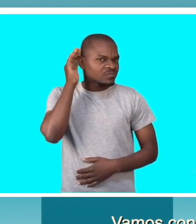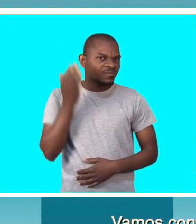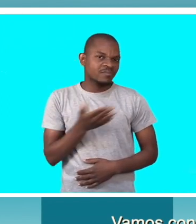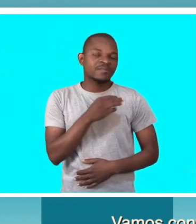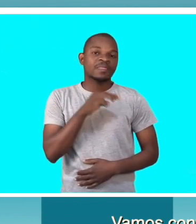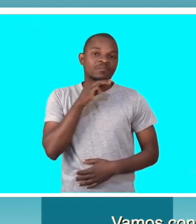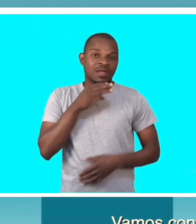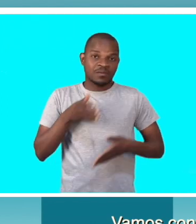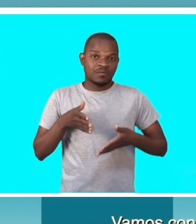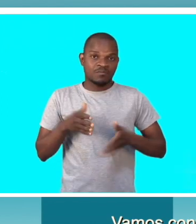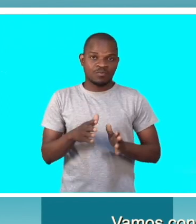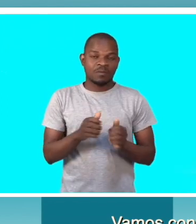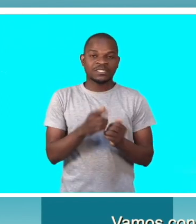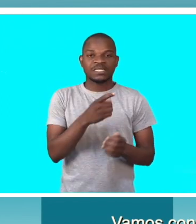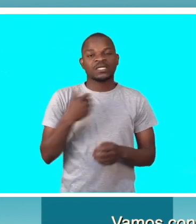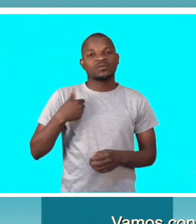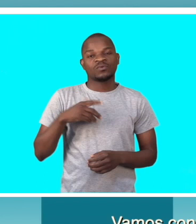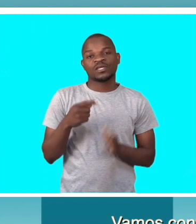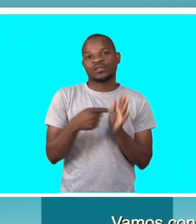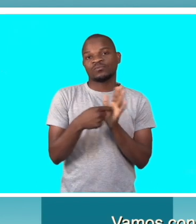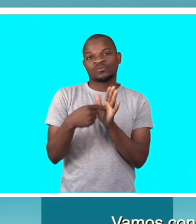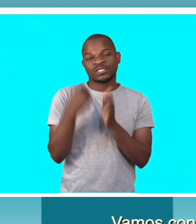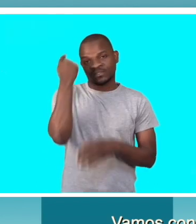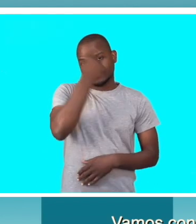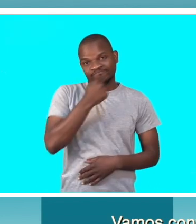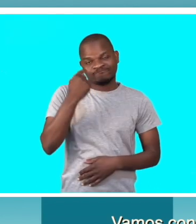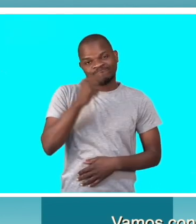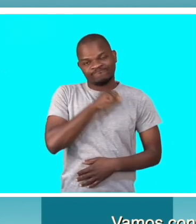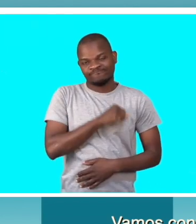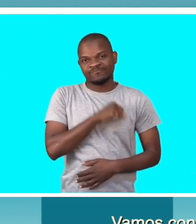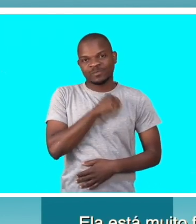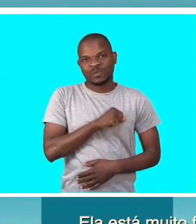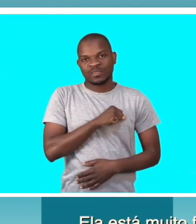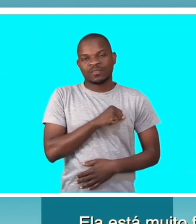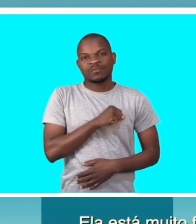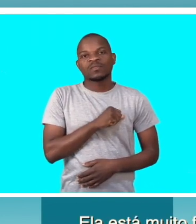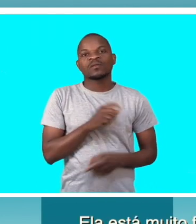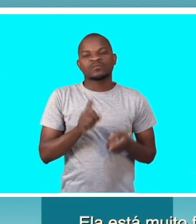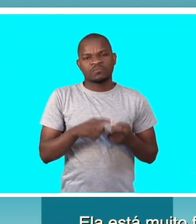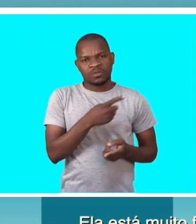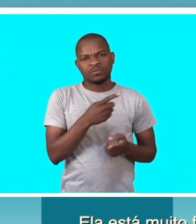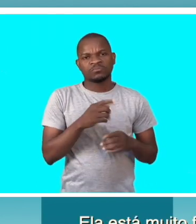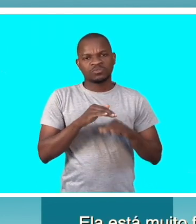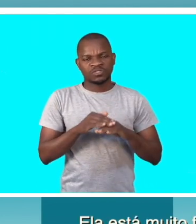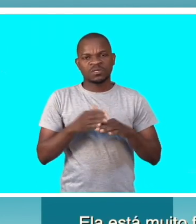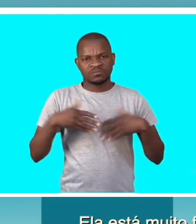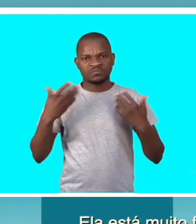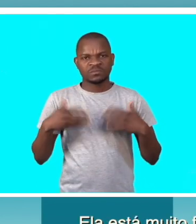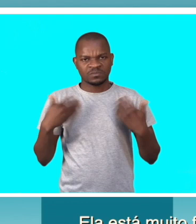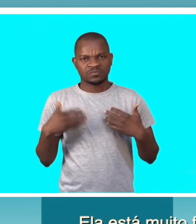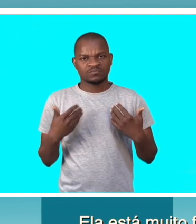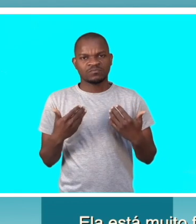nós respeitamos. Ela não quis que nós mostramos as imagens dela. Aliás, ela está feliz.